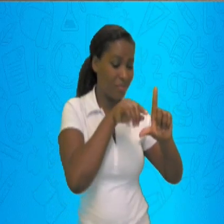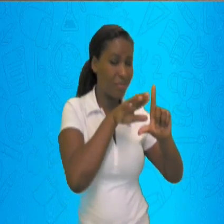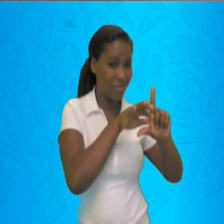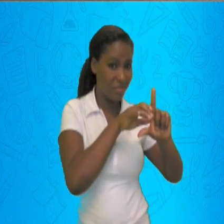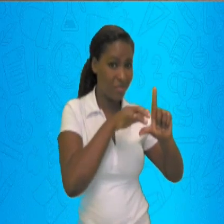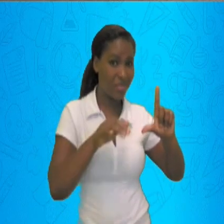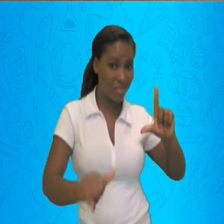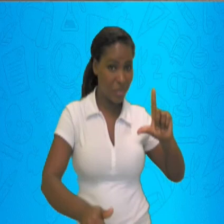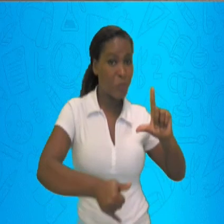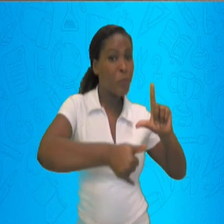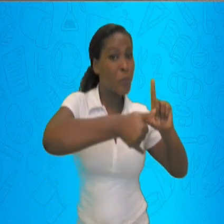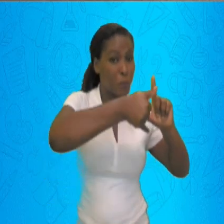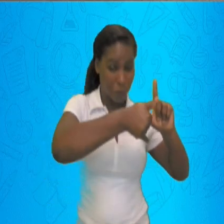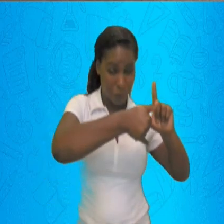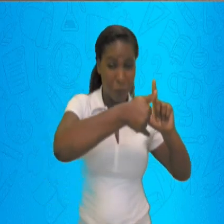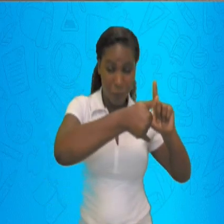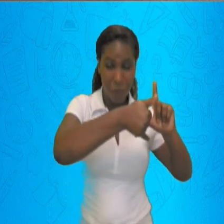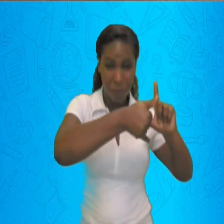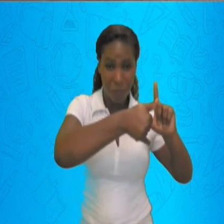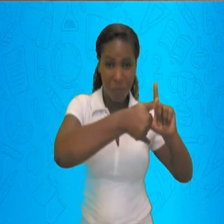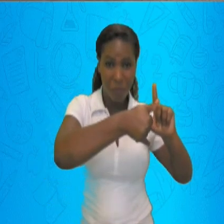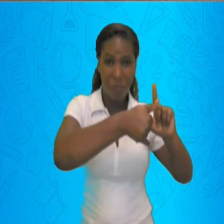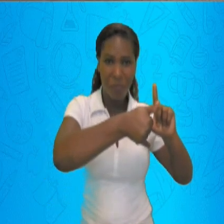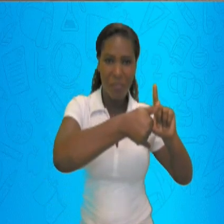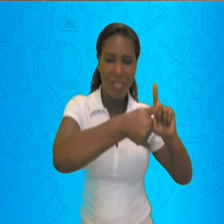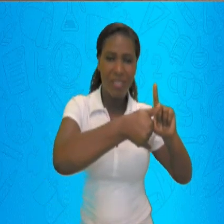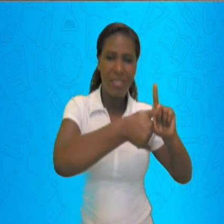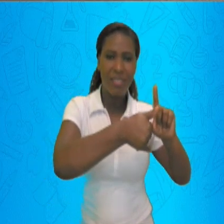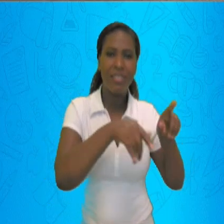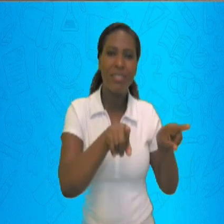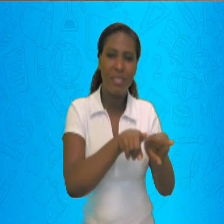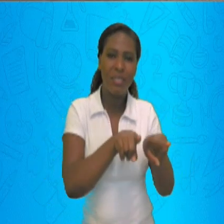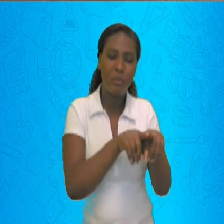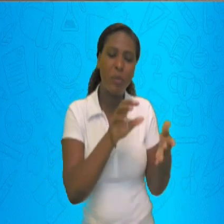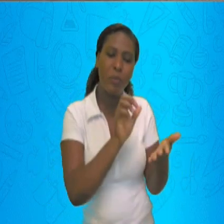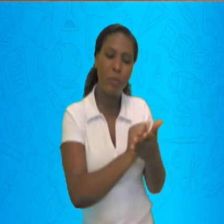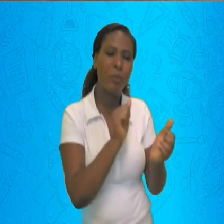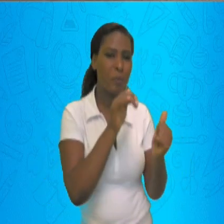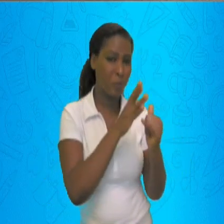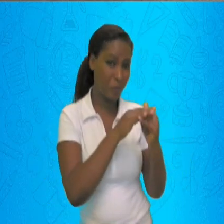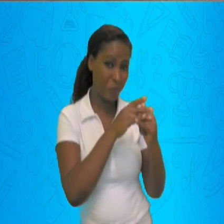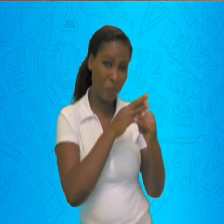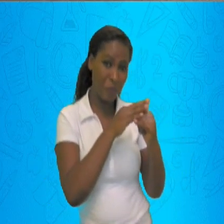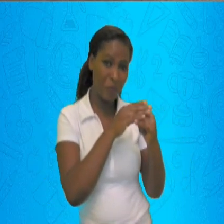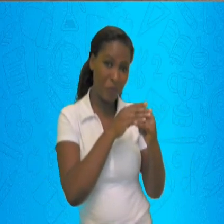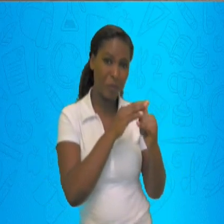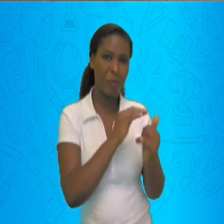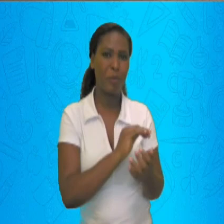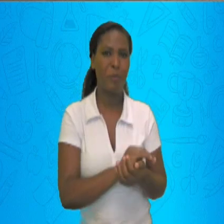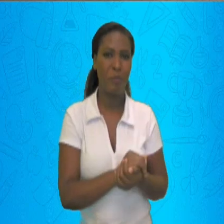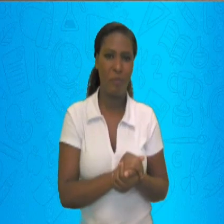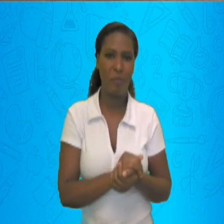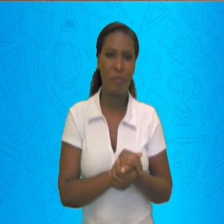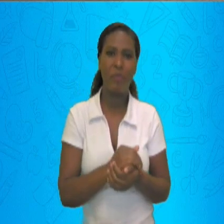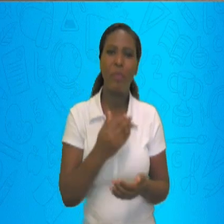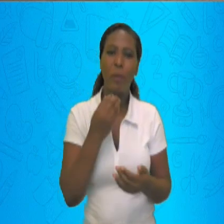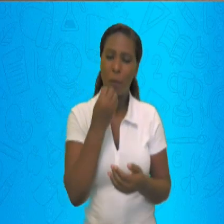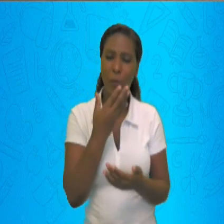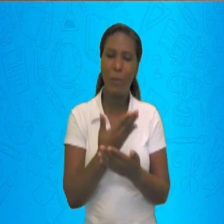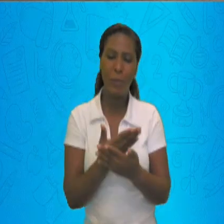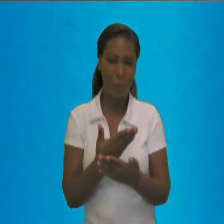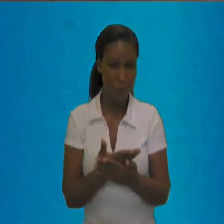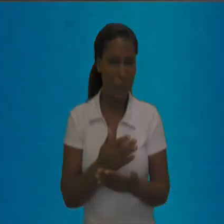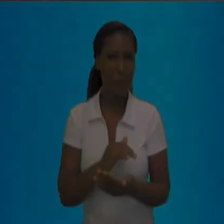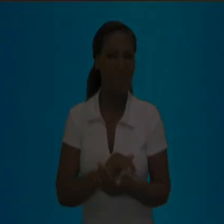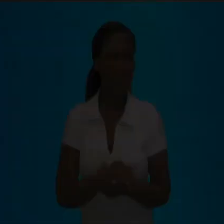seu celular para a imagem que aparece no canto da tela. Se inscreva também no nosso canal do YouTube. Bons estudos!